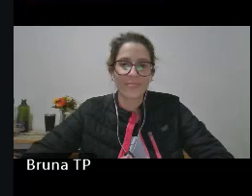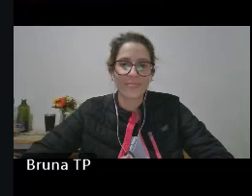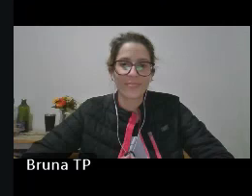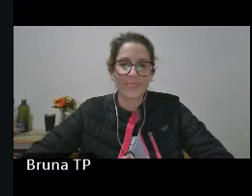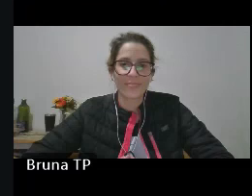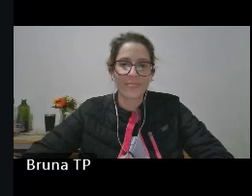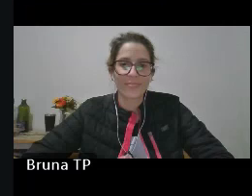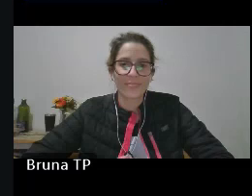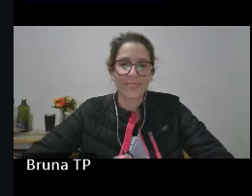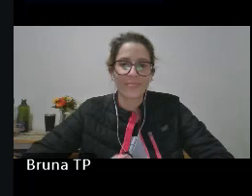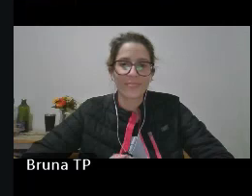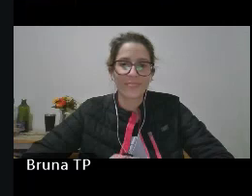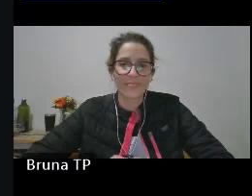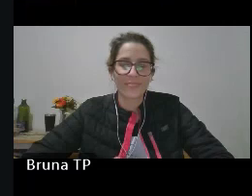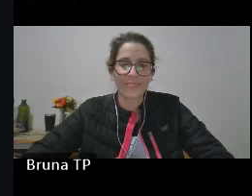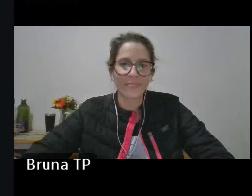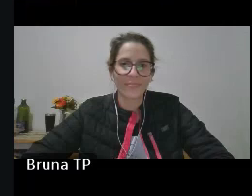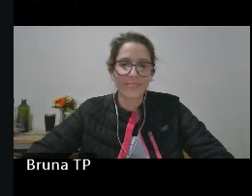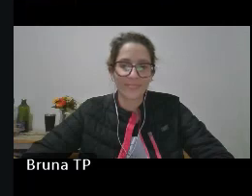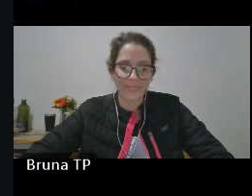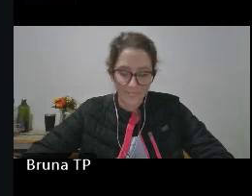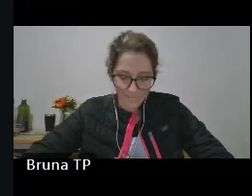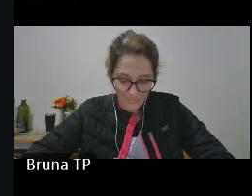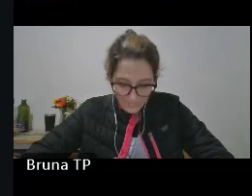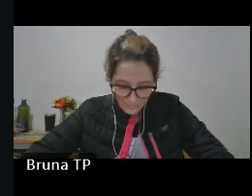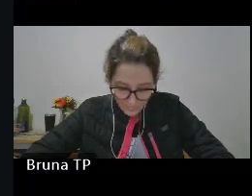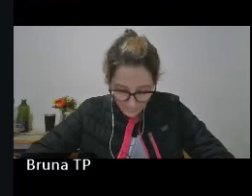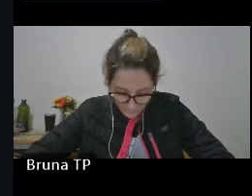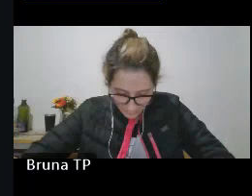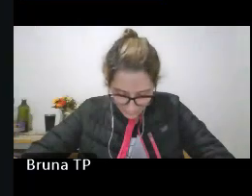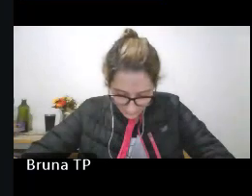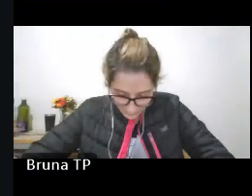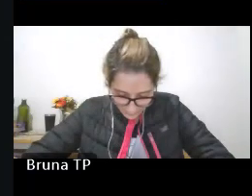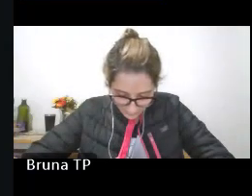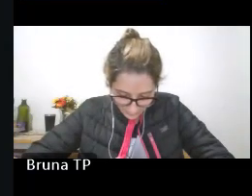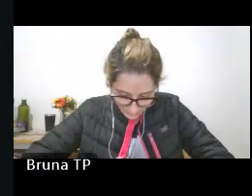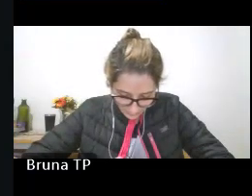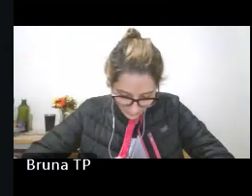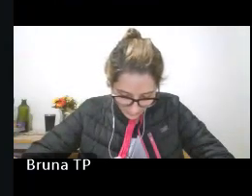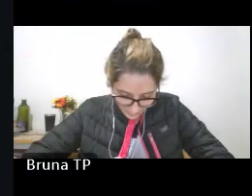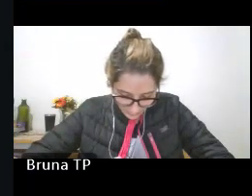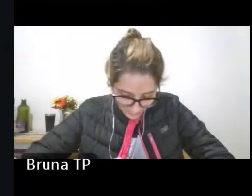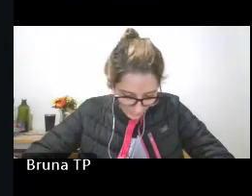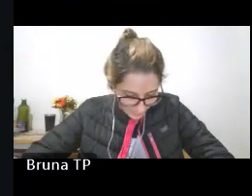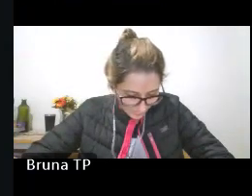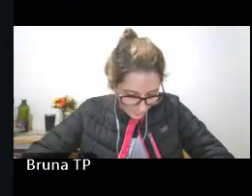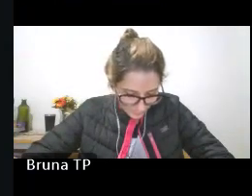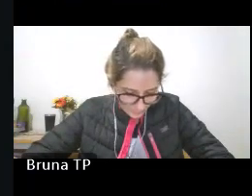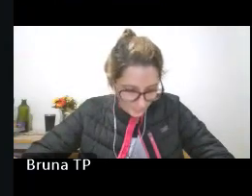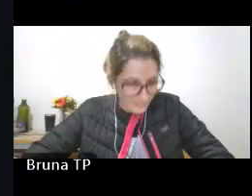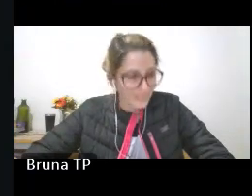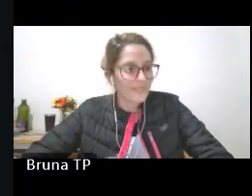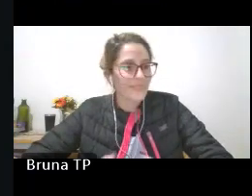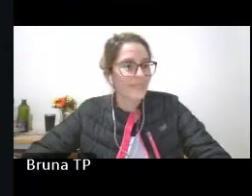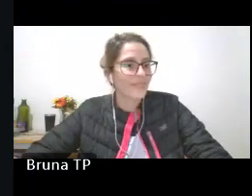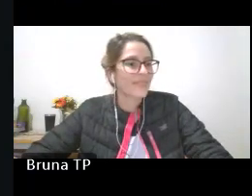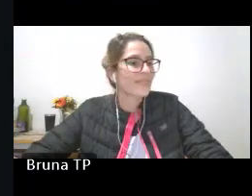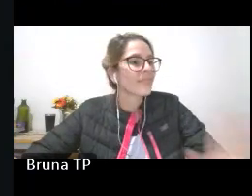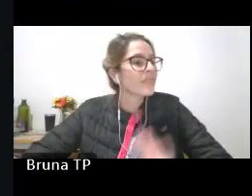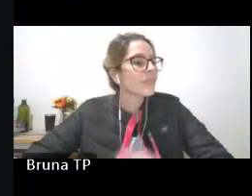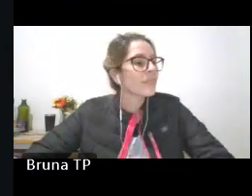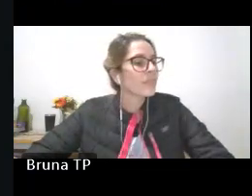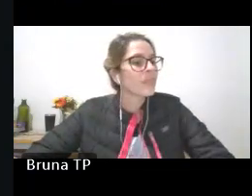Não? Posso dar um exemplo de um que a gente usa? Com certeza. Eu trabalho com linha de transmissão de